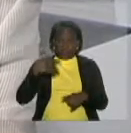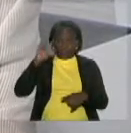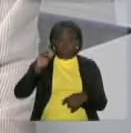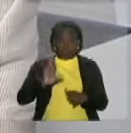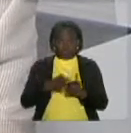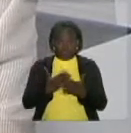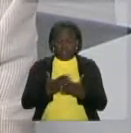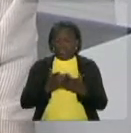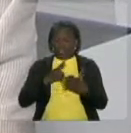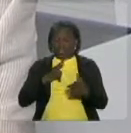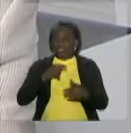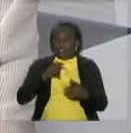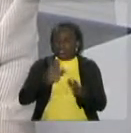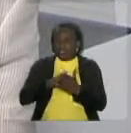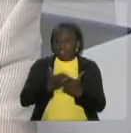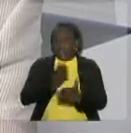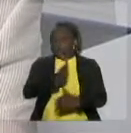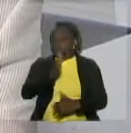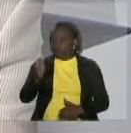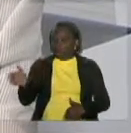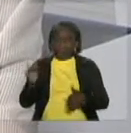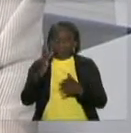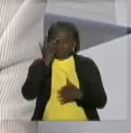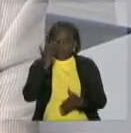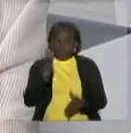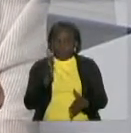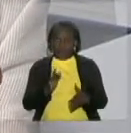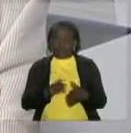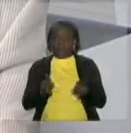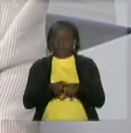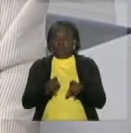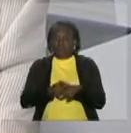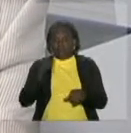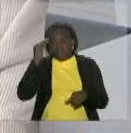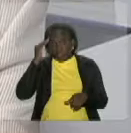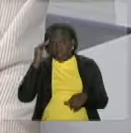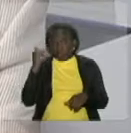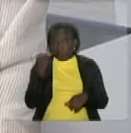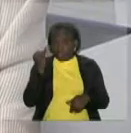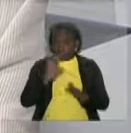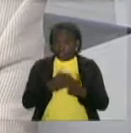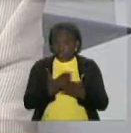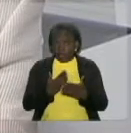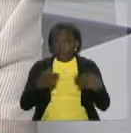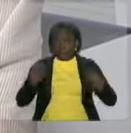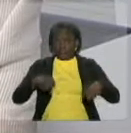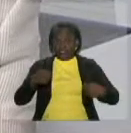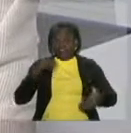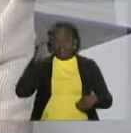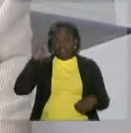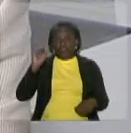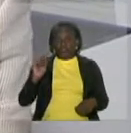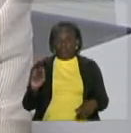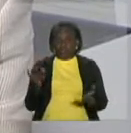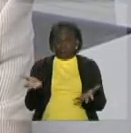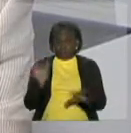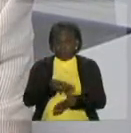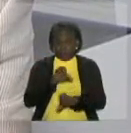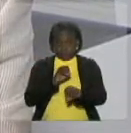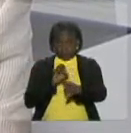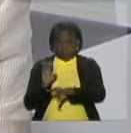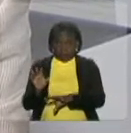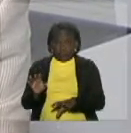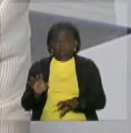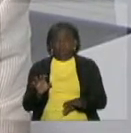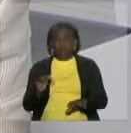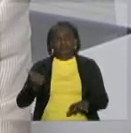de escola, eu tenho esse trânsito com as escolas também. E uma coisa que é importante que as escolas entendam é que a educação inclusiva, ela